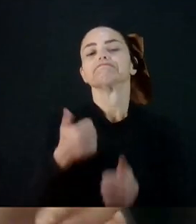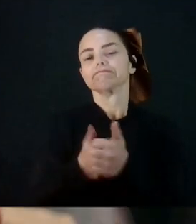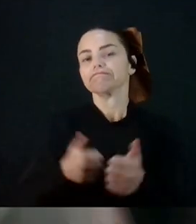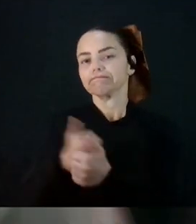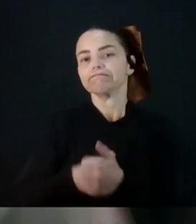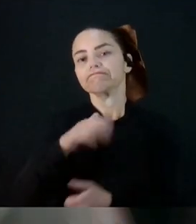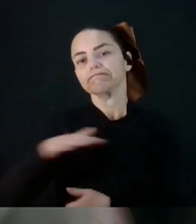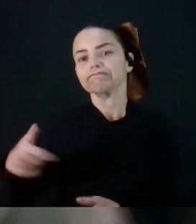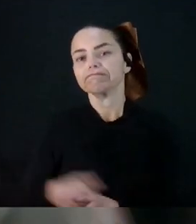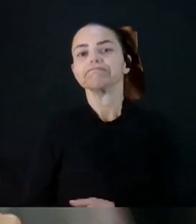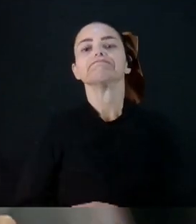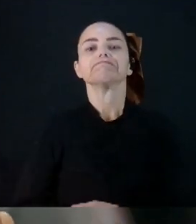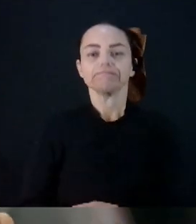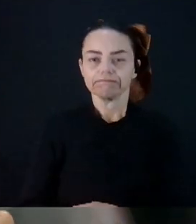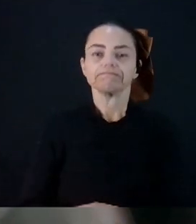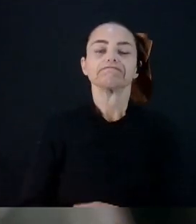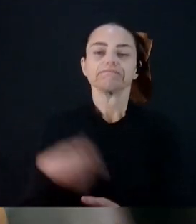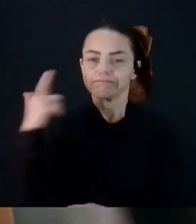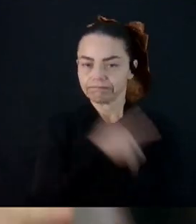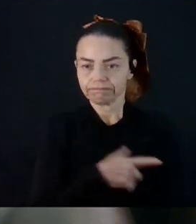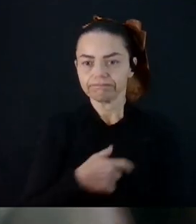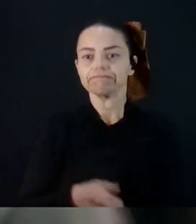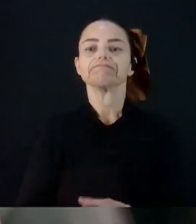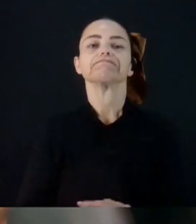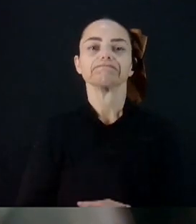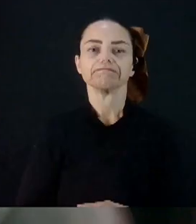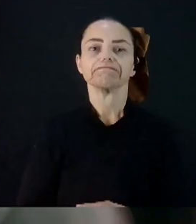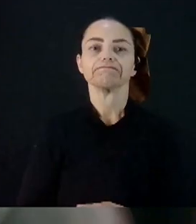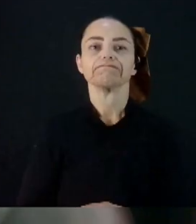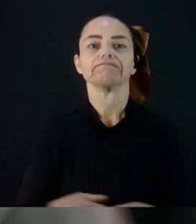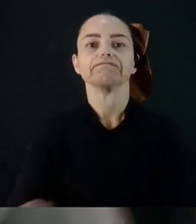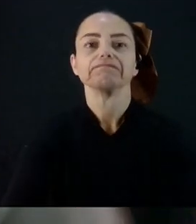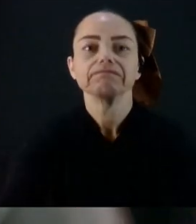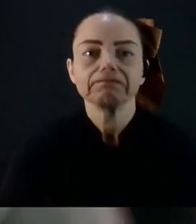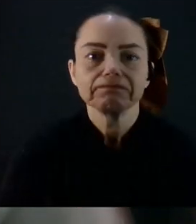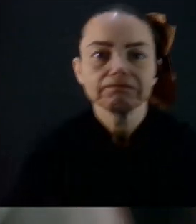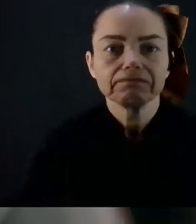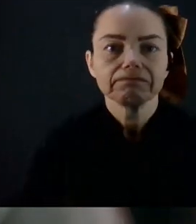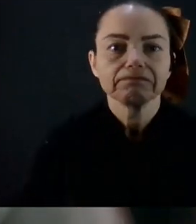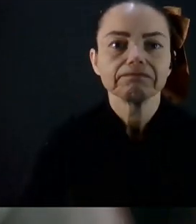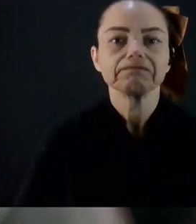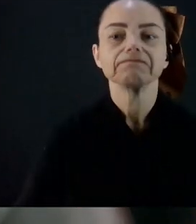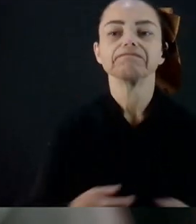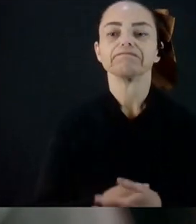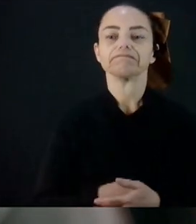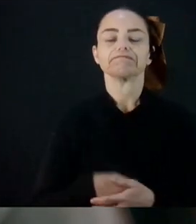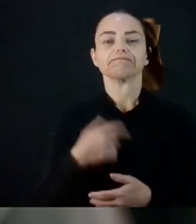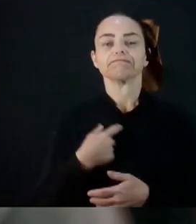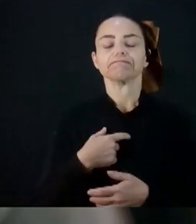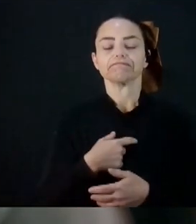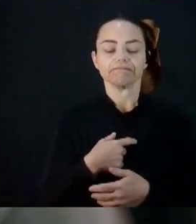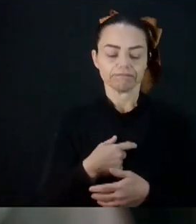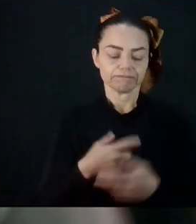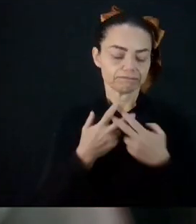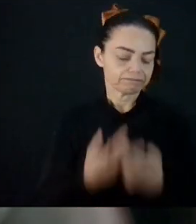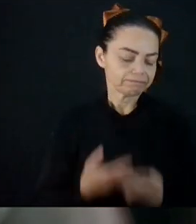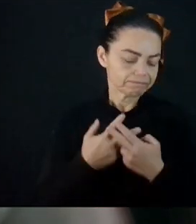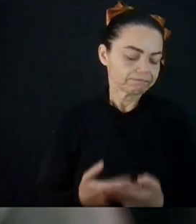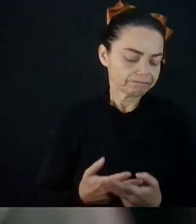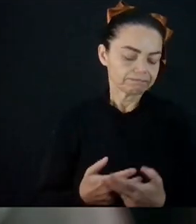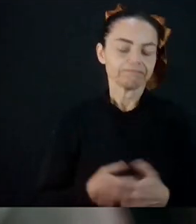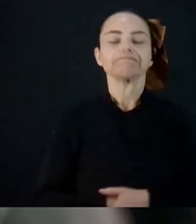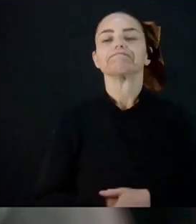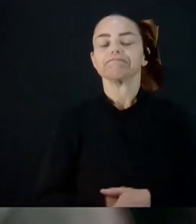aí acaba ganhando, né? Então, chora, insiste, acaba vencendo aí a paciência dos pais, que é o que a gente muitas vezes